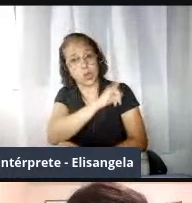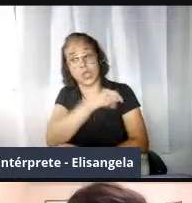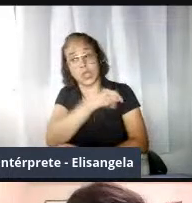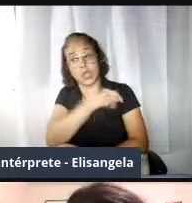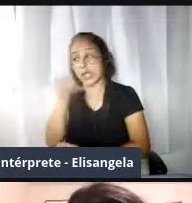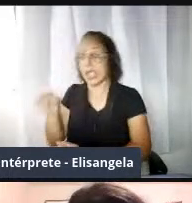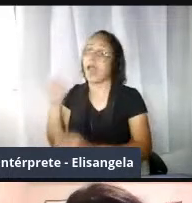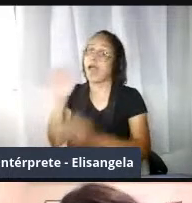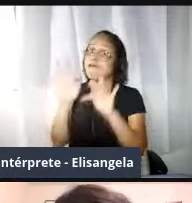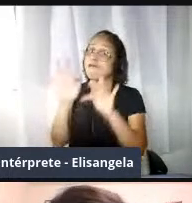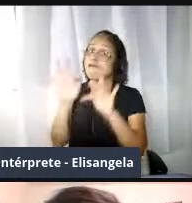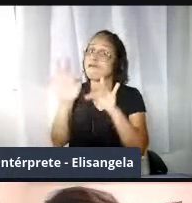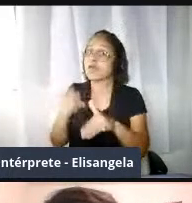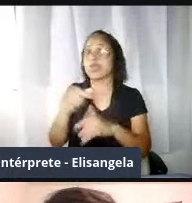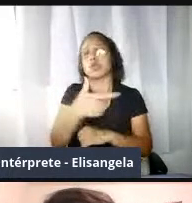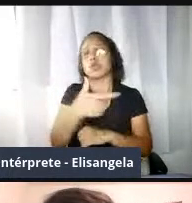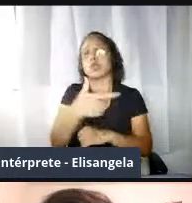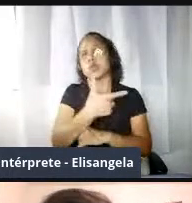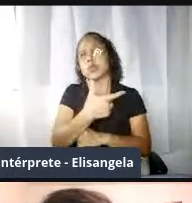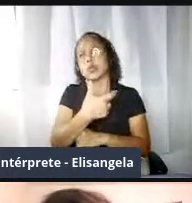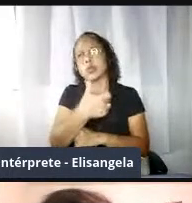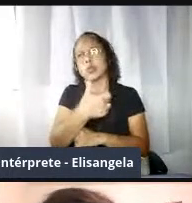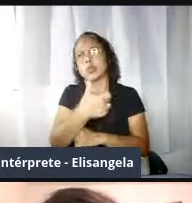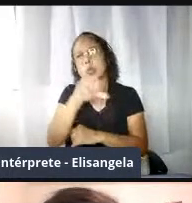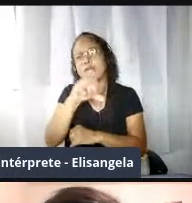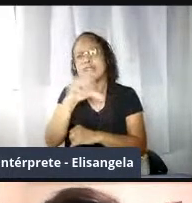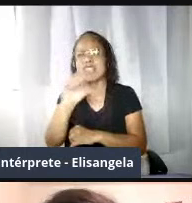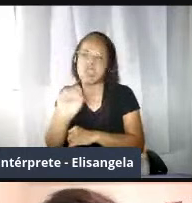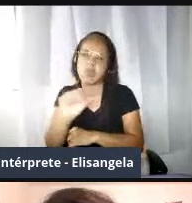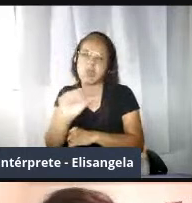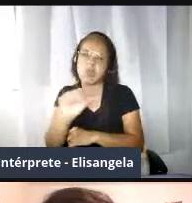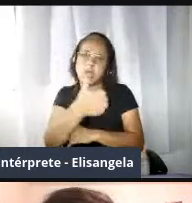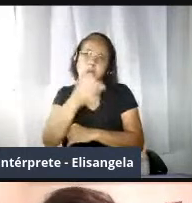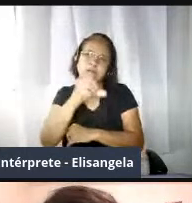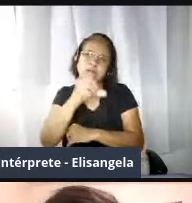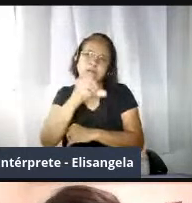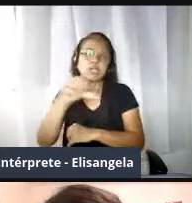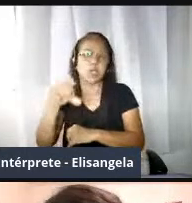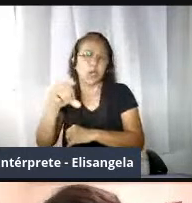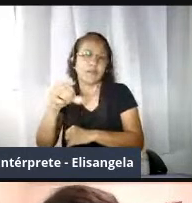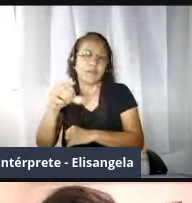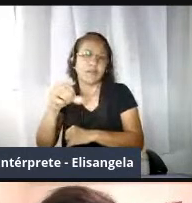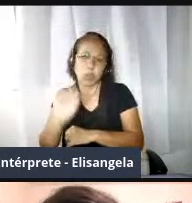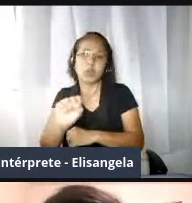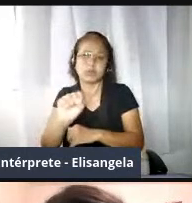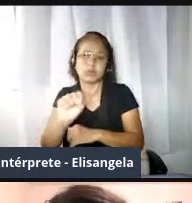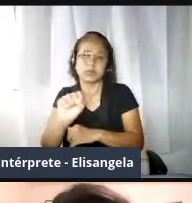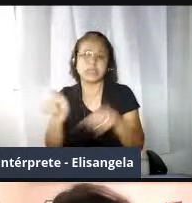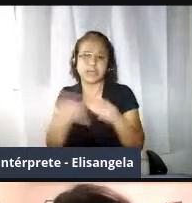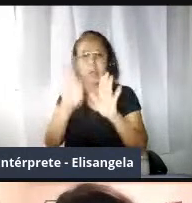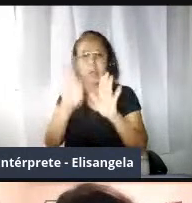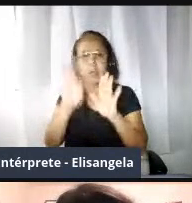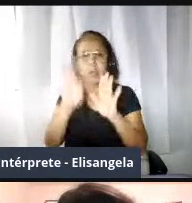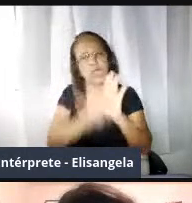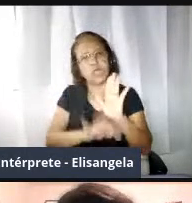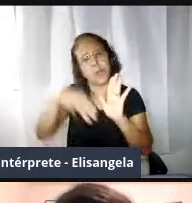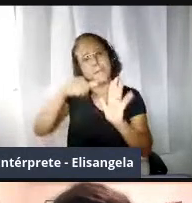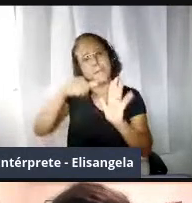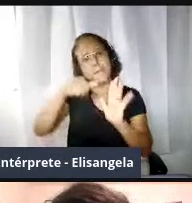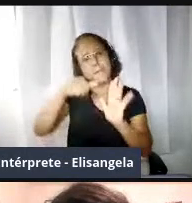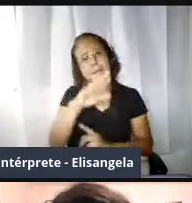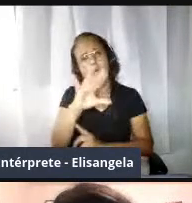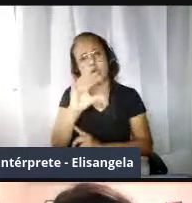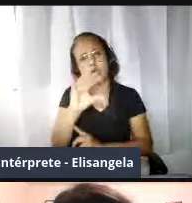esqueci a data exata, mas assim, no finalzinho dos anos 90, e o texto do Marcos Vinícius, que é que o nome é Educação dos Negros, uma nova face